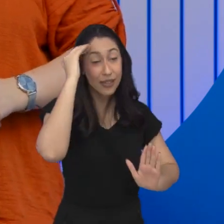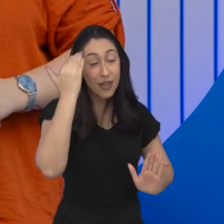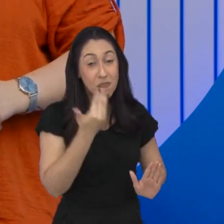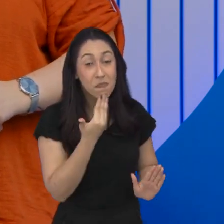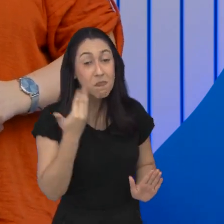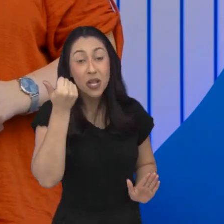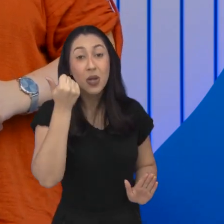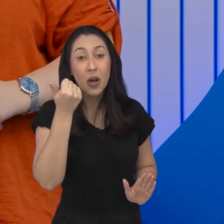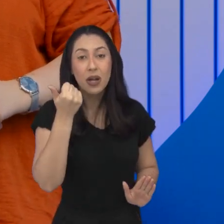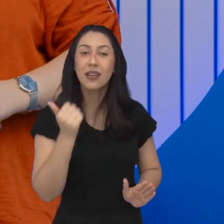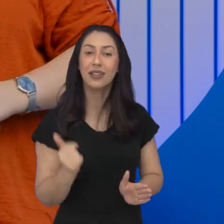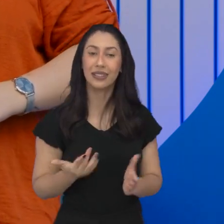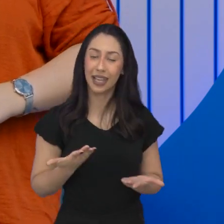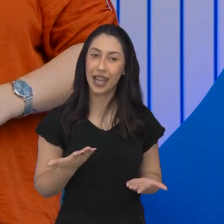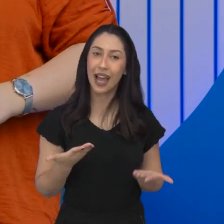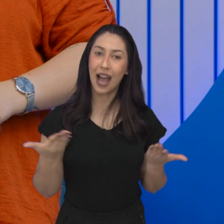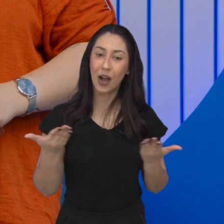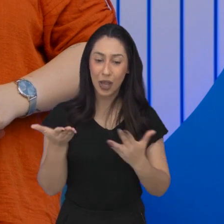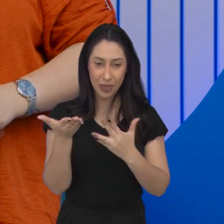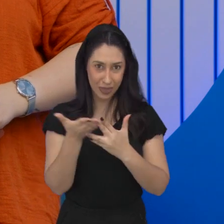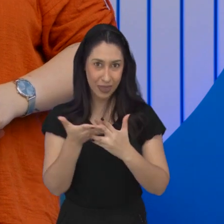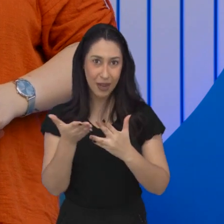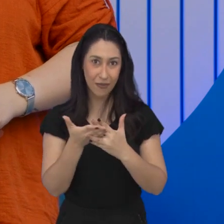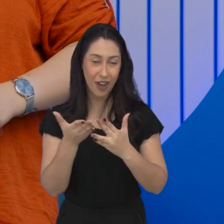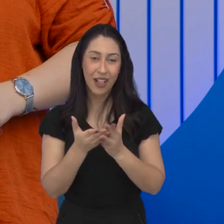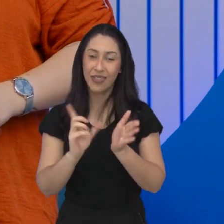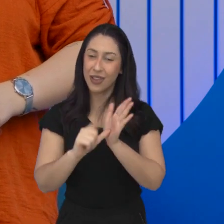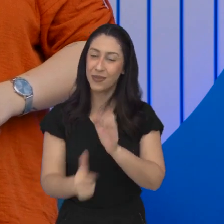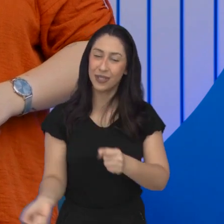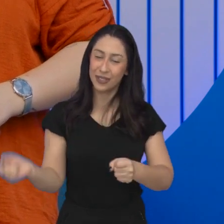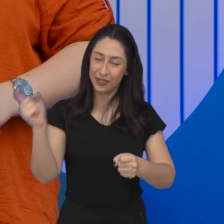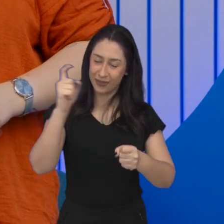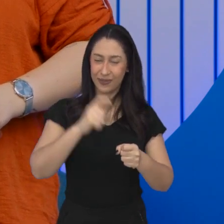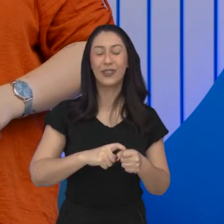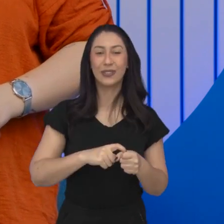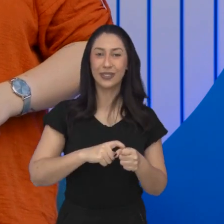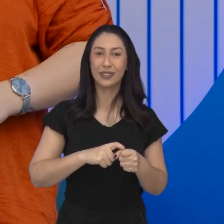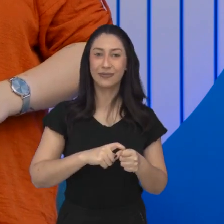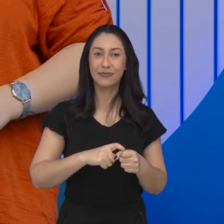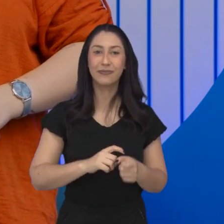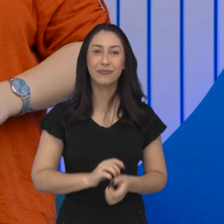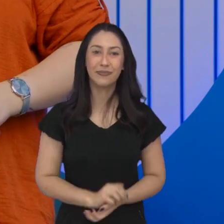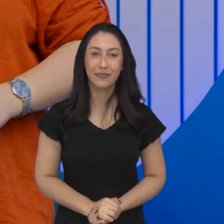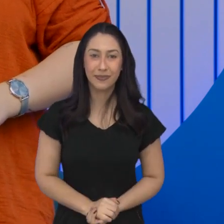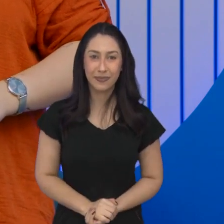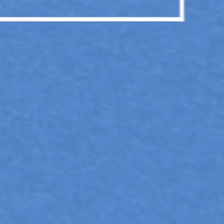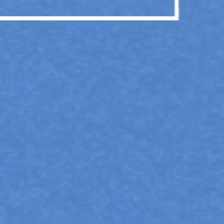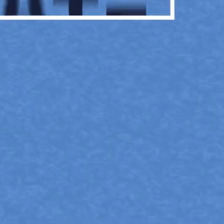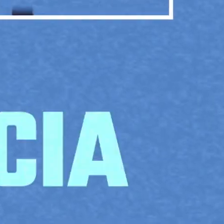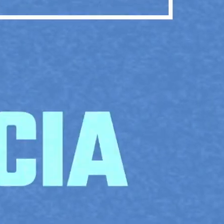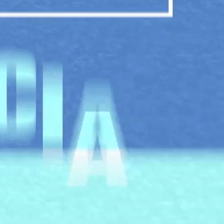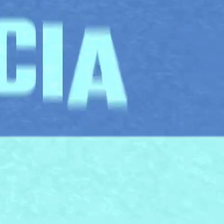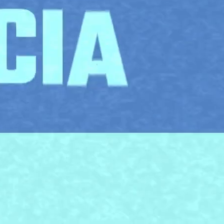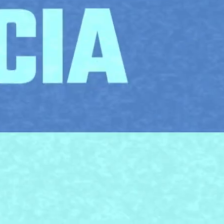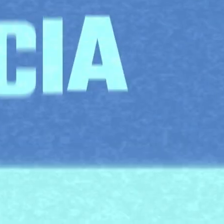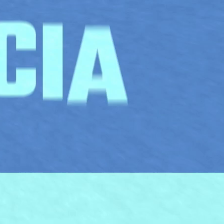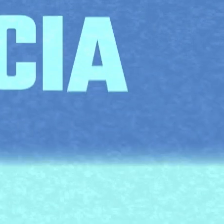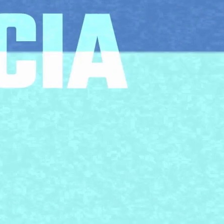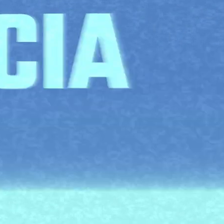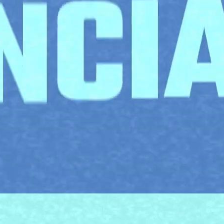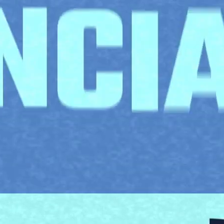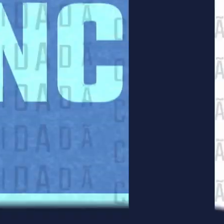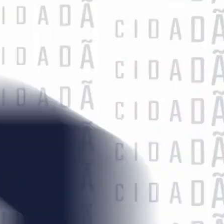um pouco mais a respeito disso daqui a pouco, né, Marina? No segundo bloco, Sobre Política faz o seu primeiro intervalo.